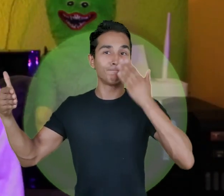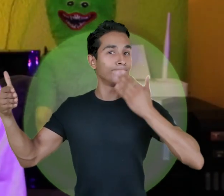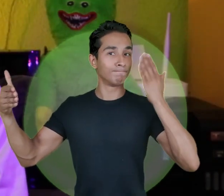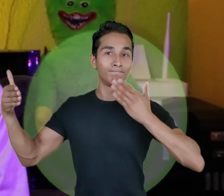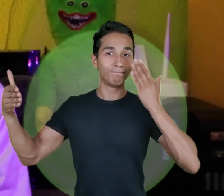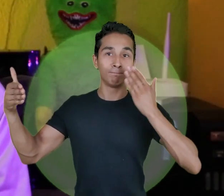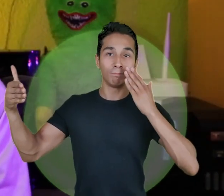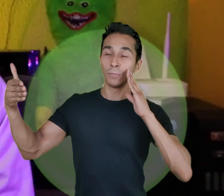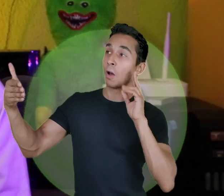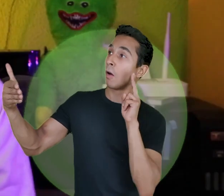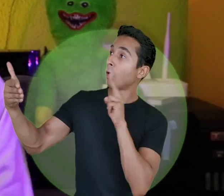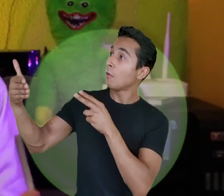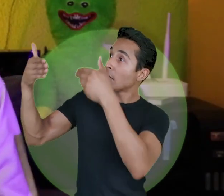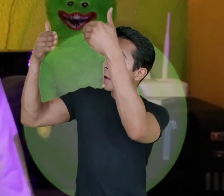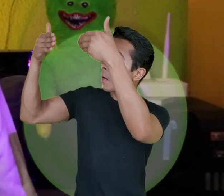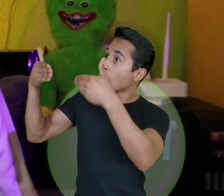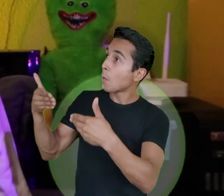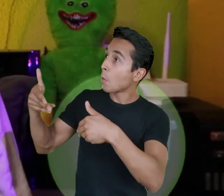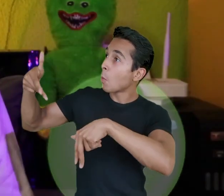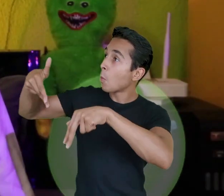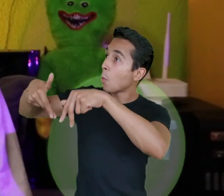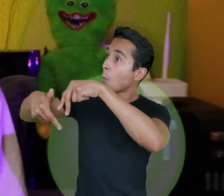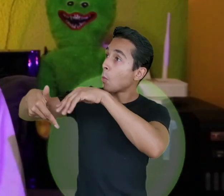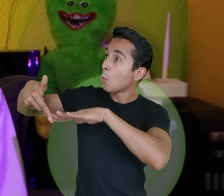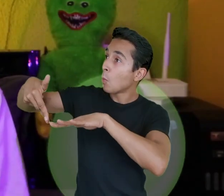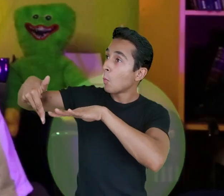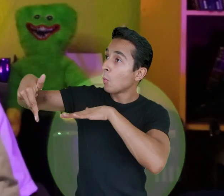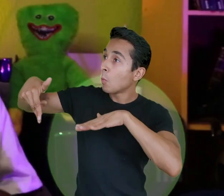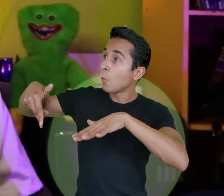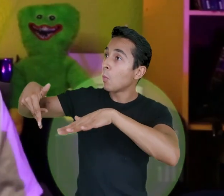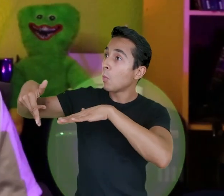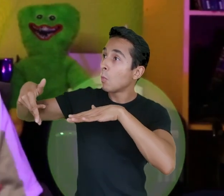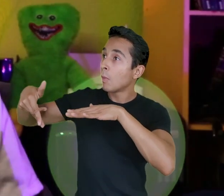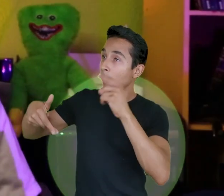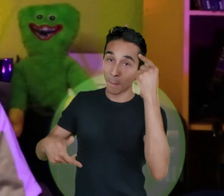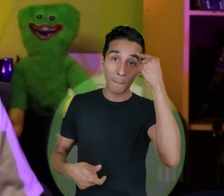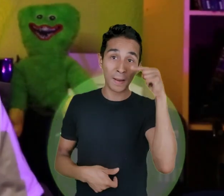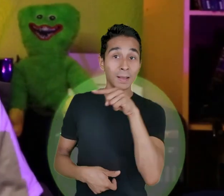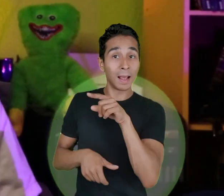eram projetadas. E para elas aquilo era a realidade.